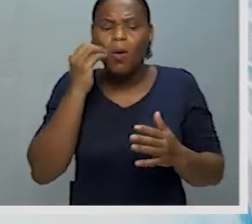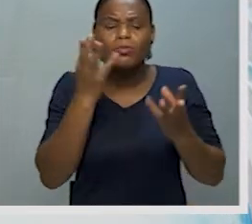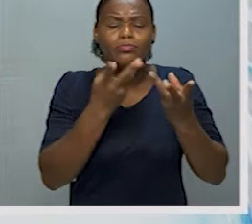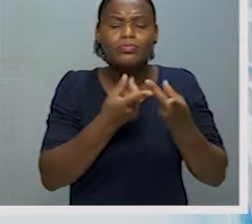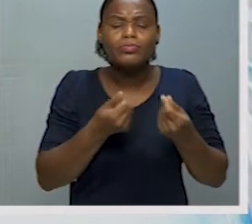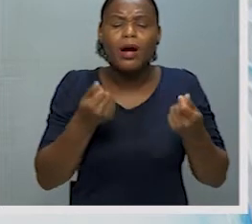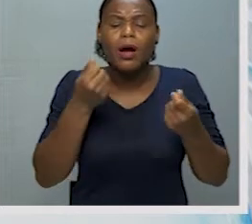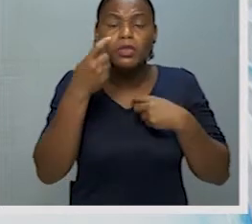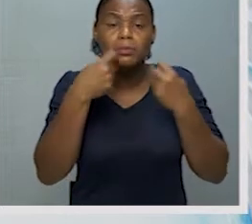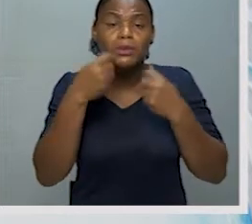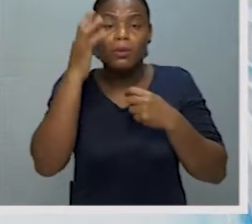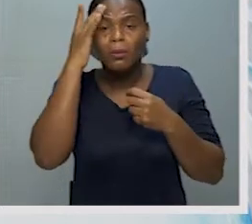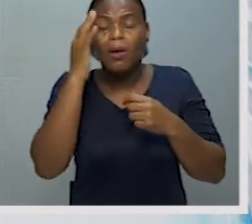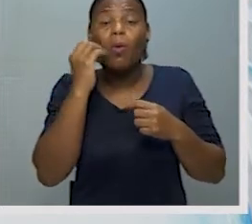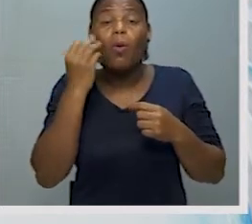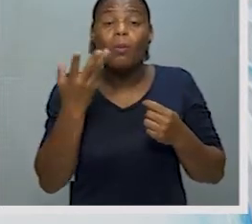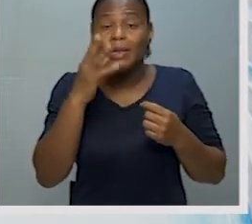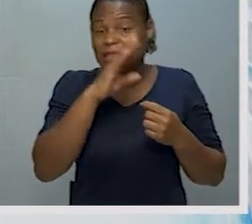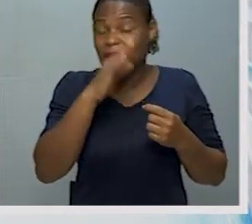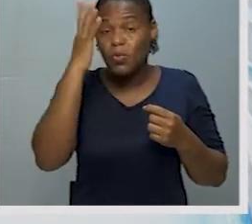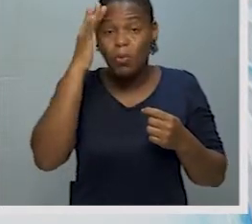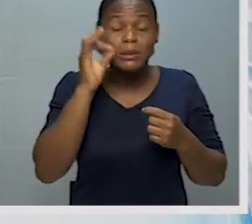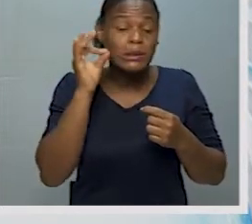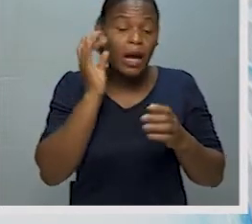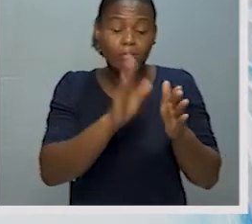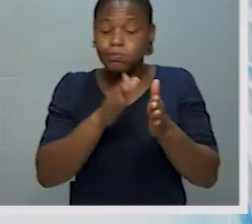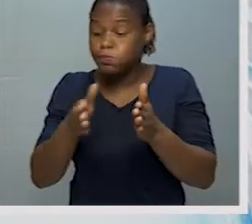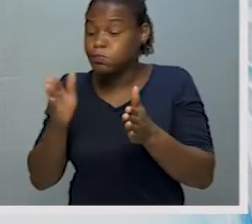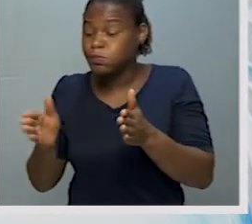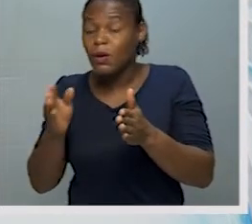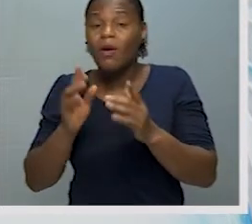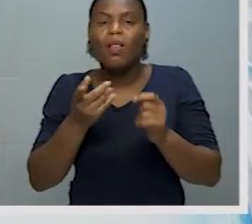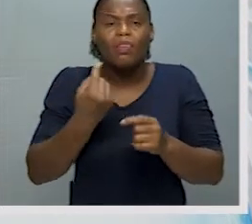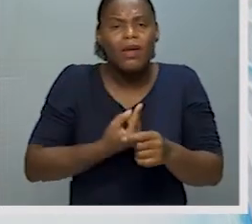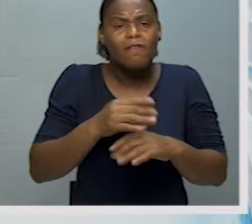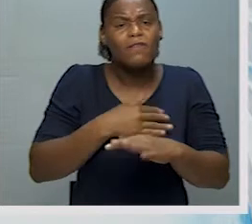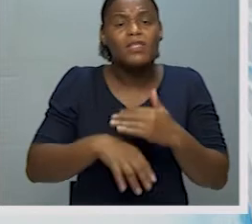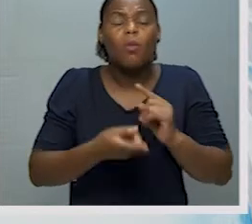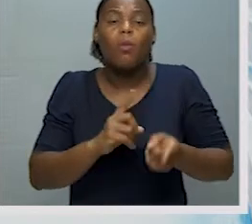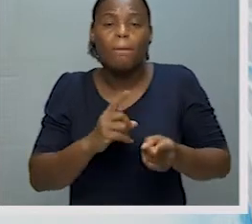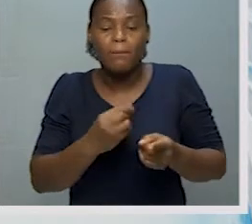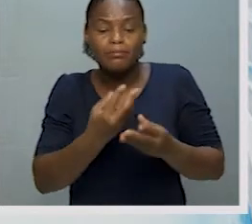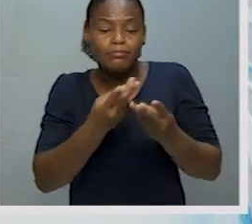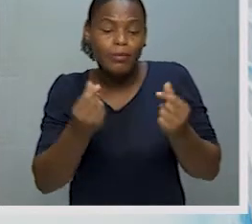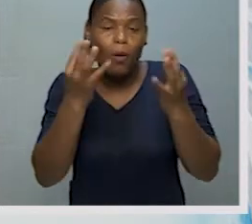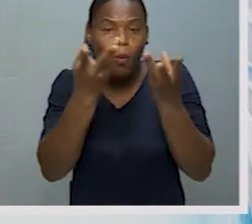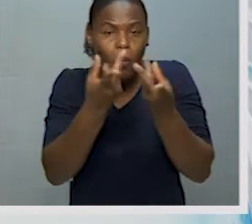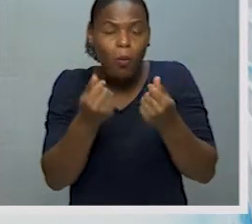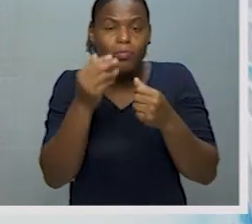uma expressão numérica? Se há uma sequência de operações, o que devo fazer para resolver a